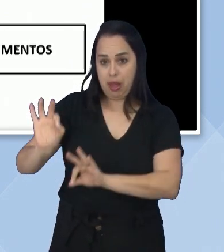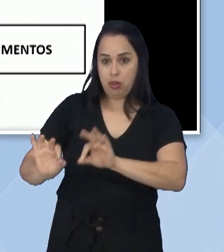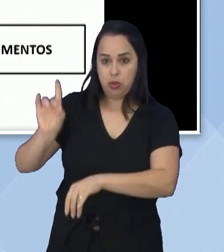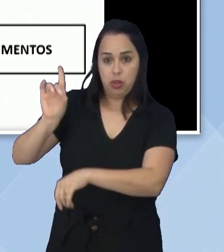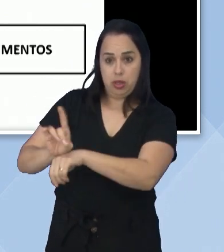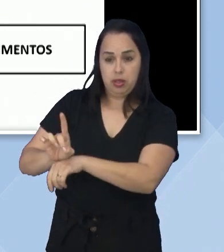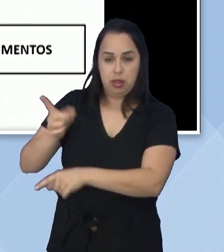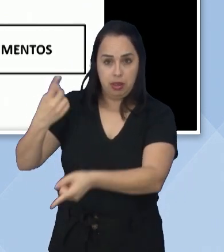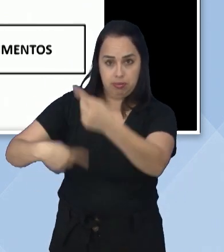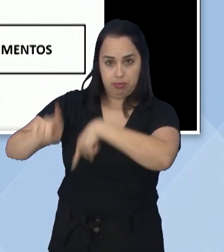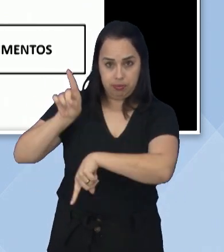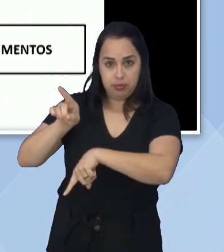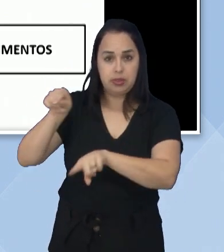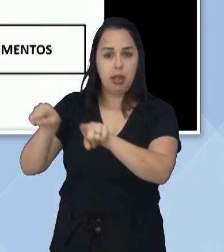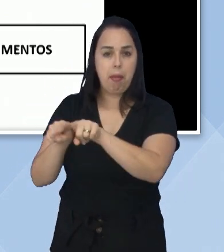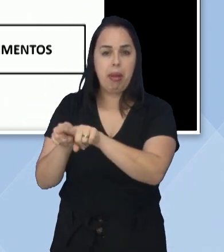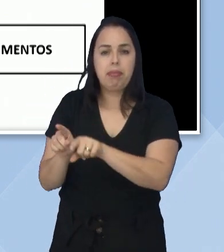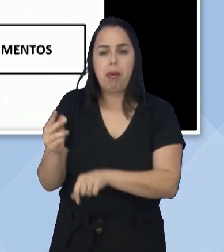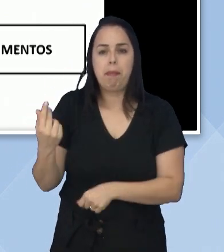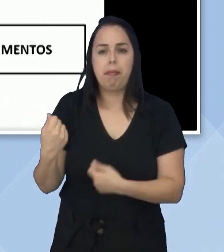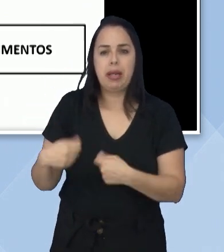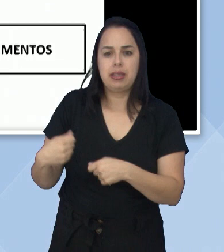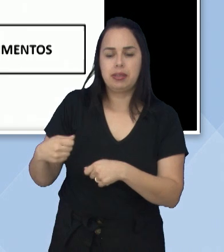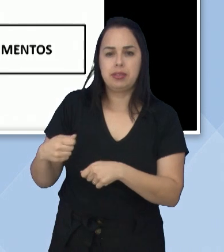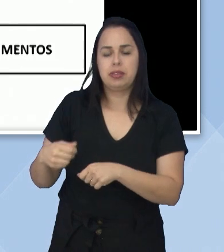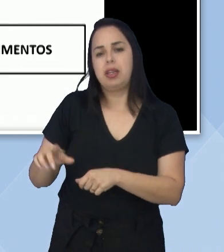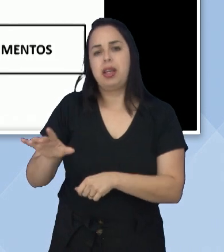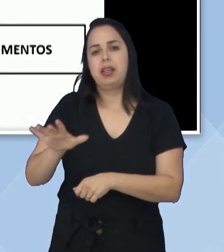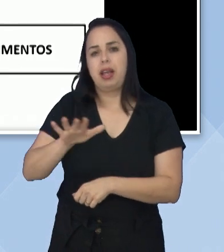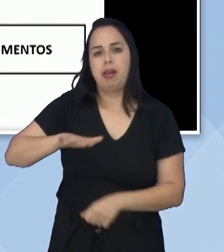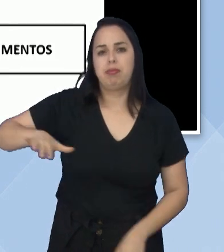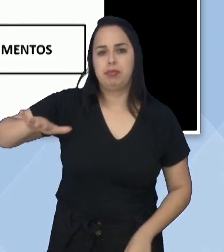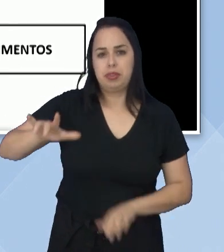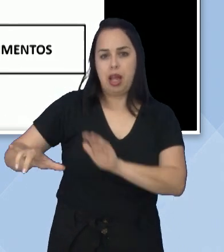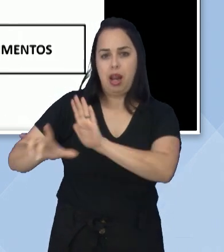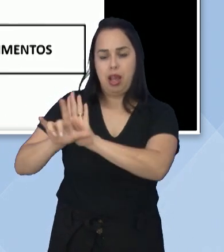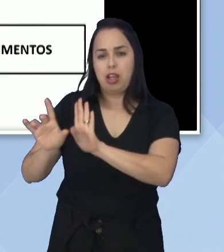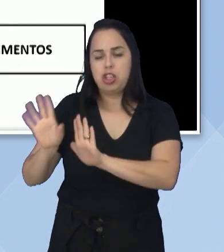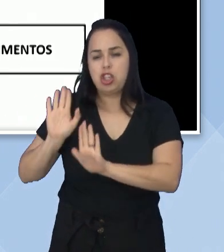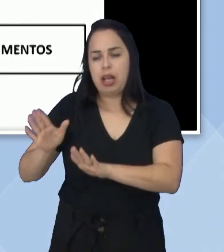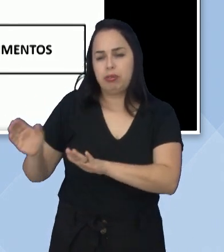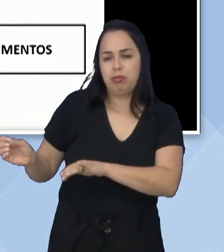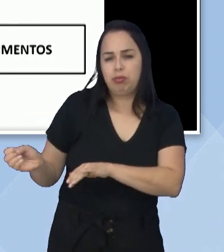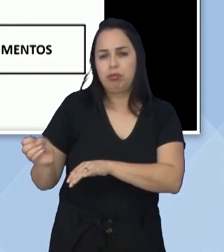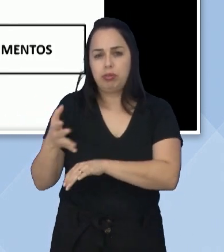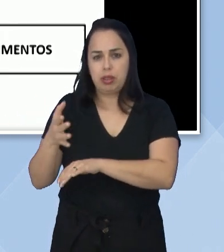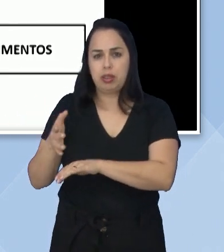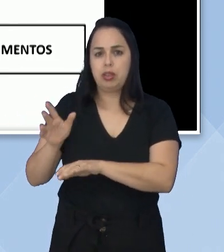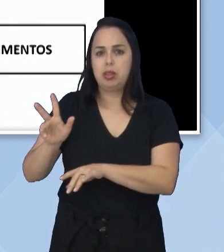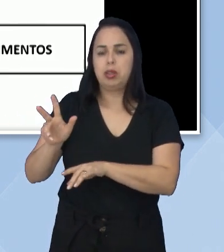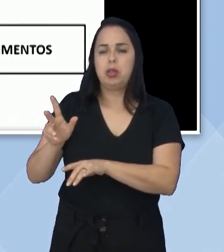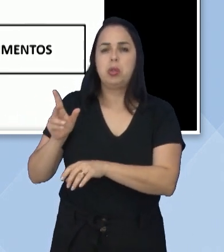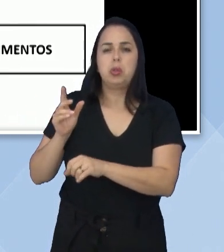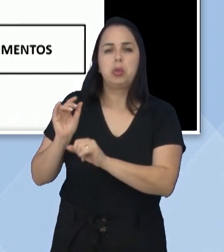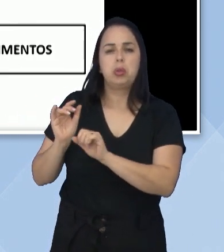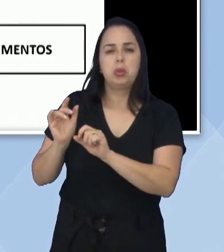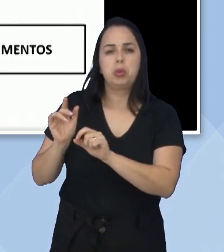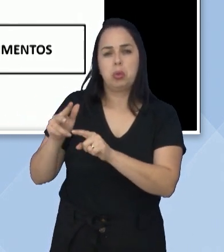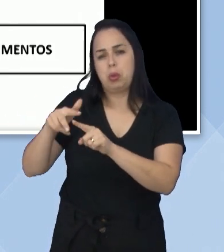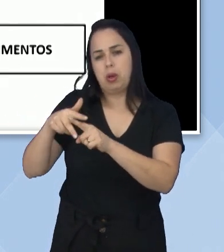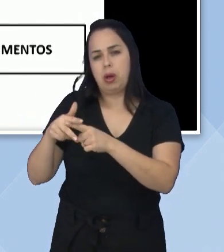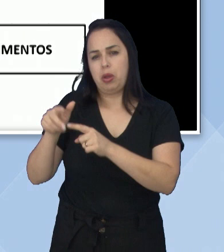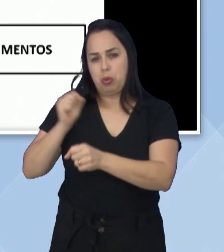contrapartida financeira do planejamento sustentável que é o autorgonerosa que nós inovamos e editamos em 2018